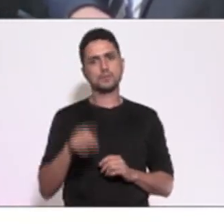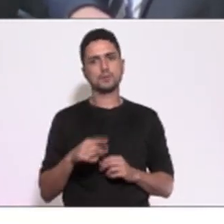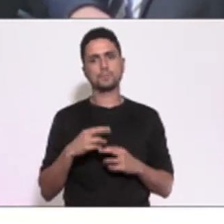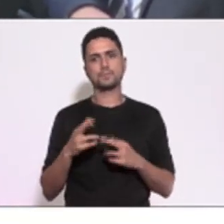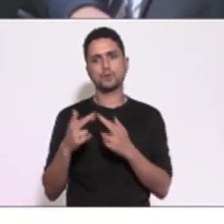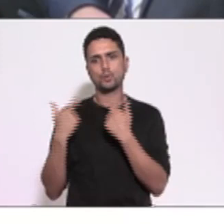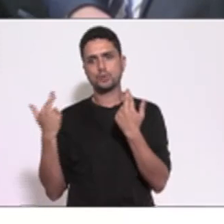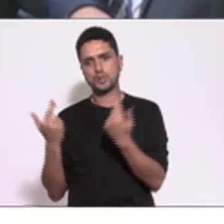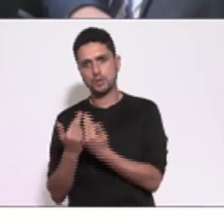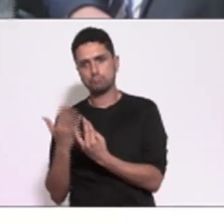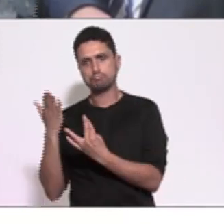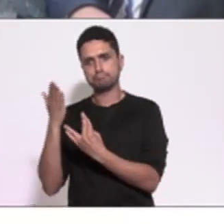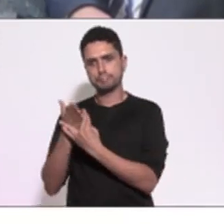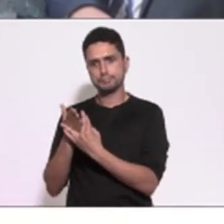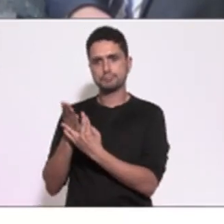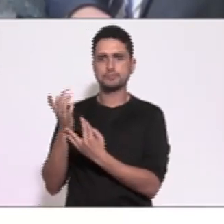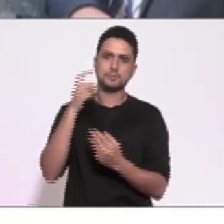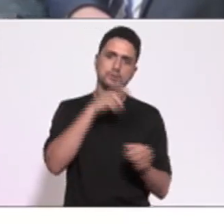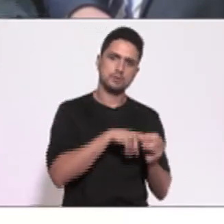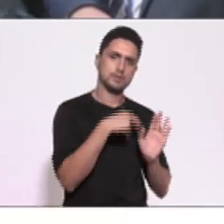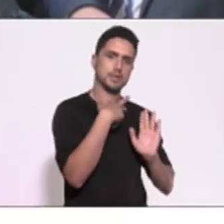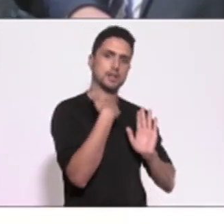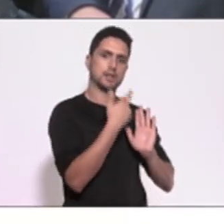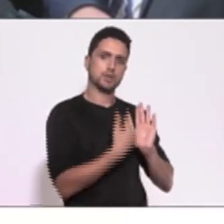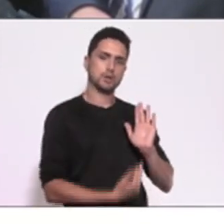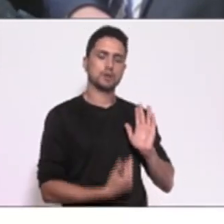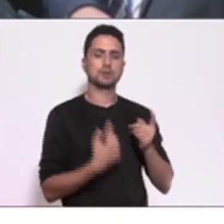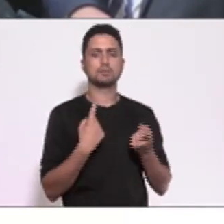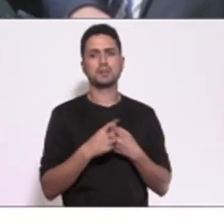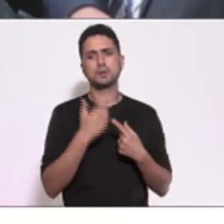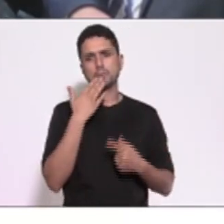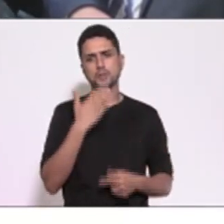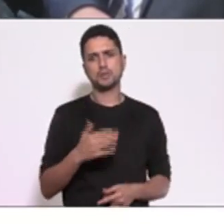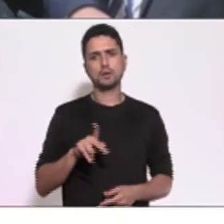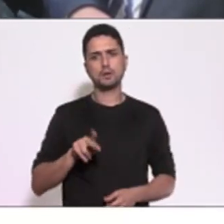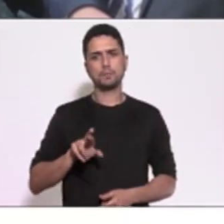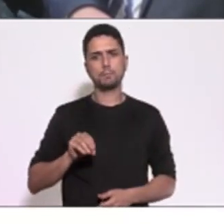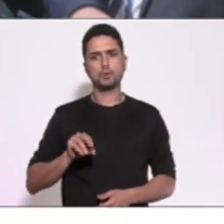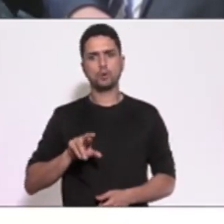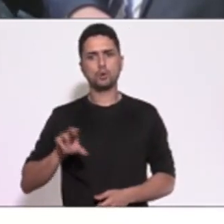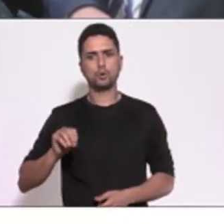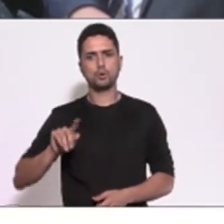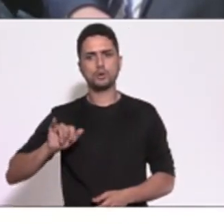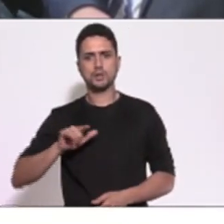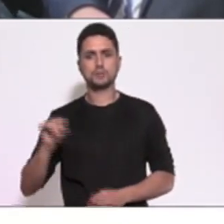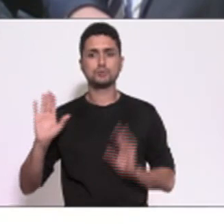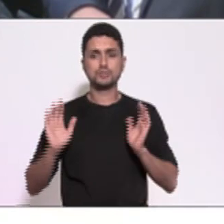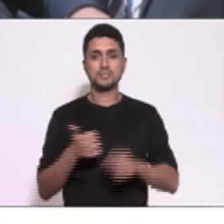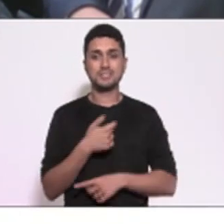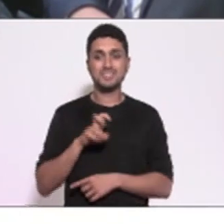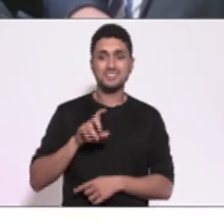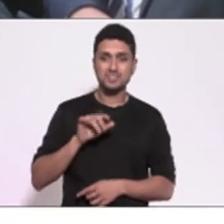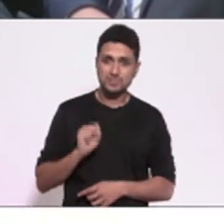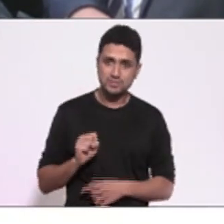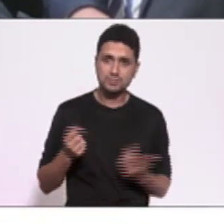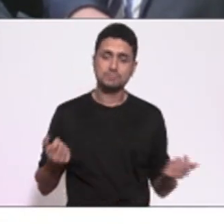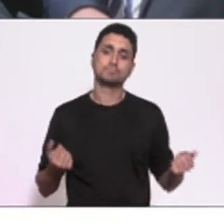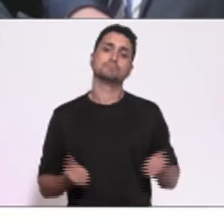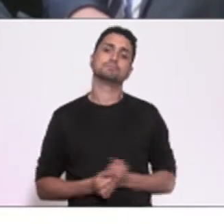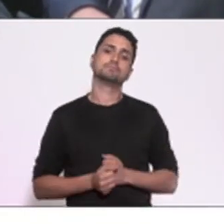fazer o relatório. Então, as que estão pedindo prorrogação, que já foram prorrogadas, vou prorrogar por 15 dias